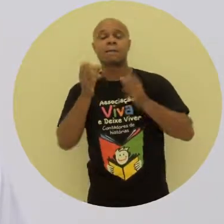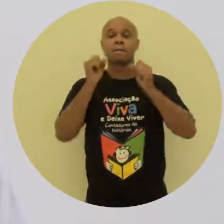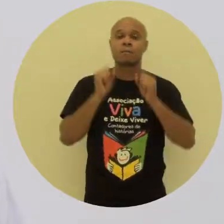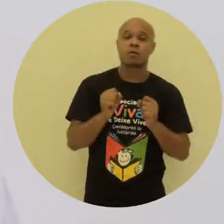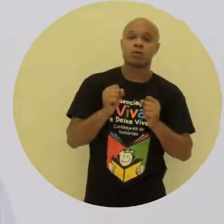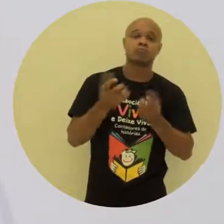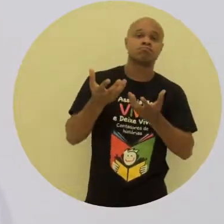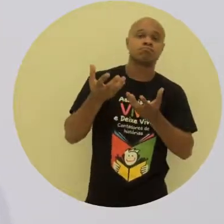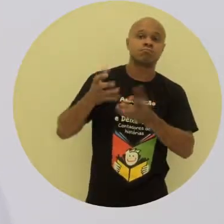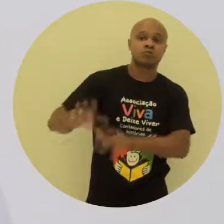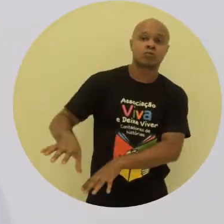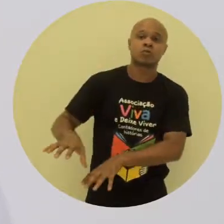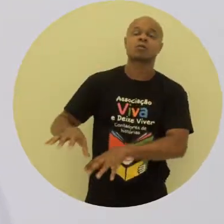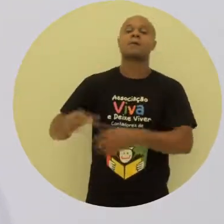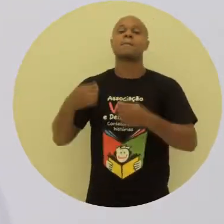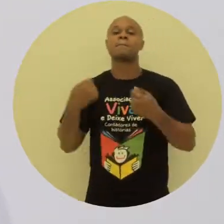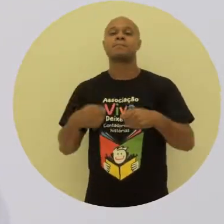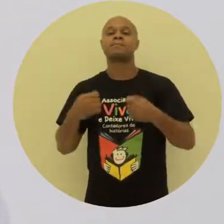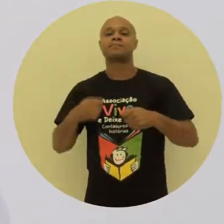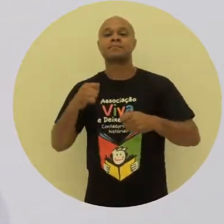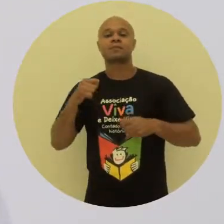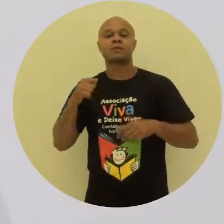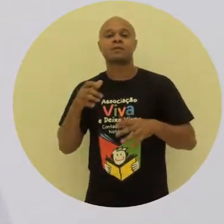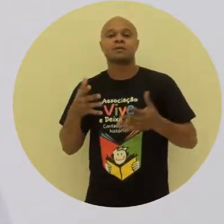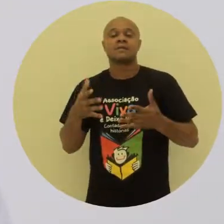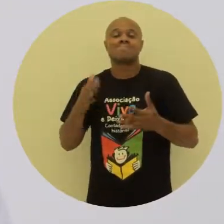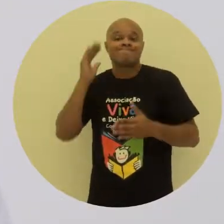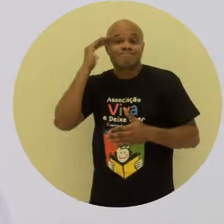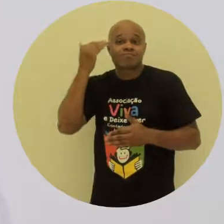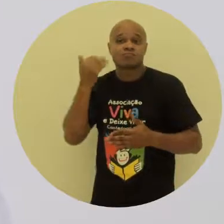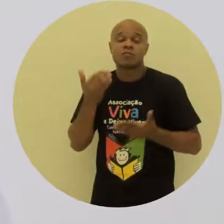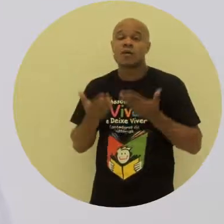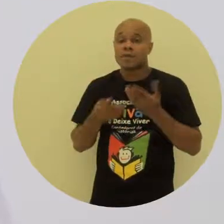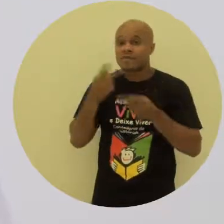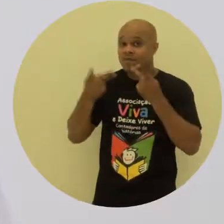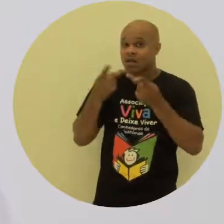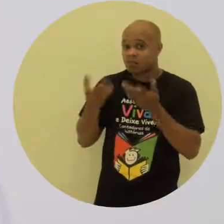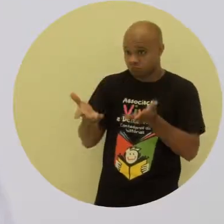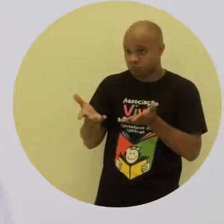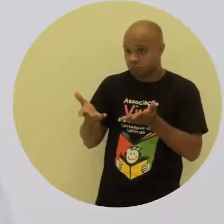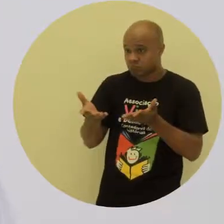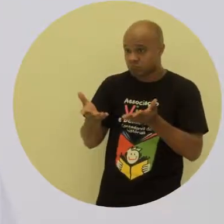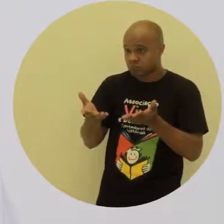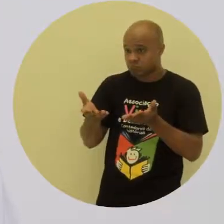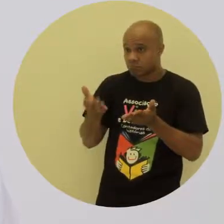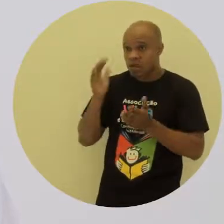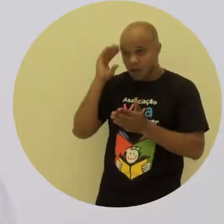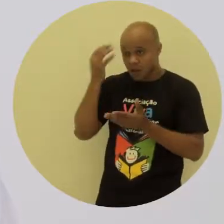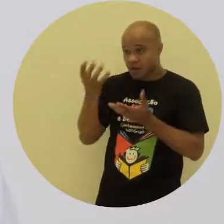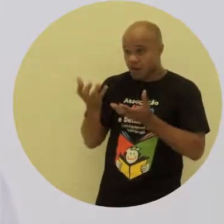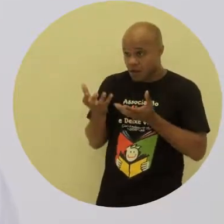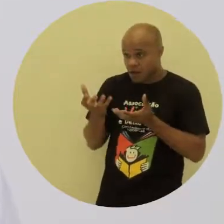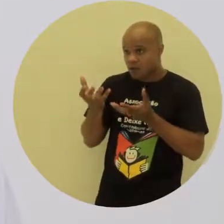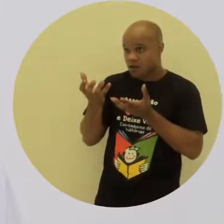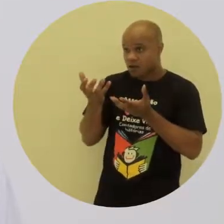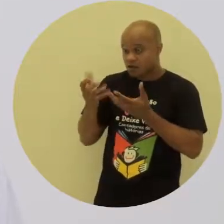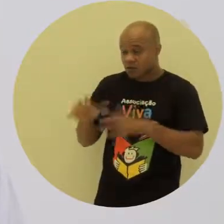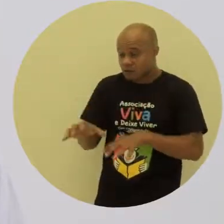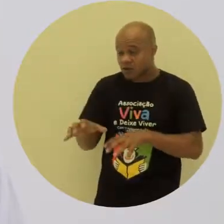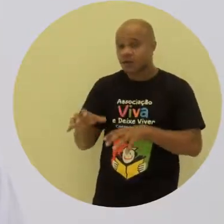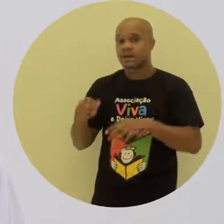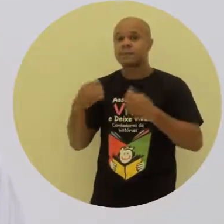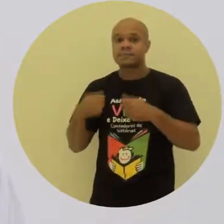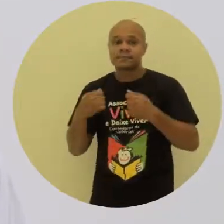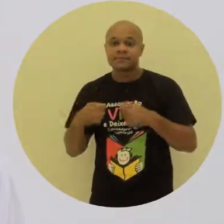limitada. Então, escutar o paciente muitas vezes é fazer o feedback, né? Que às vezes a gente